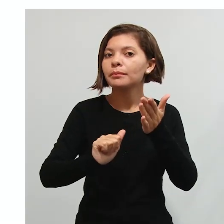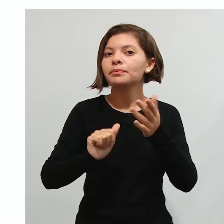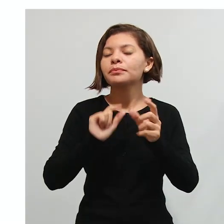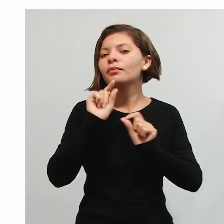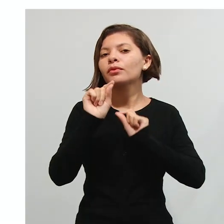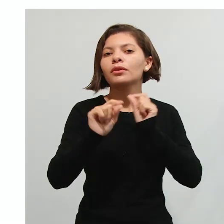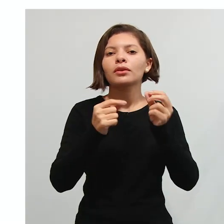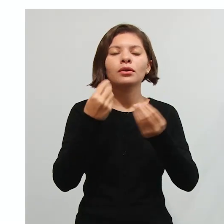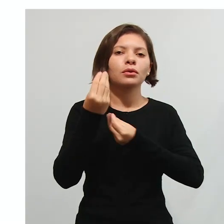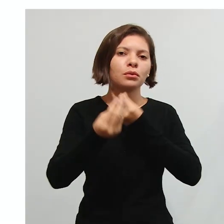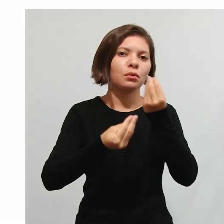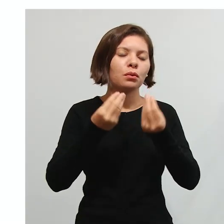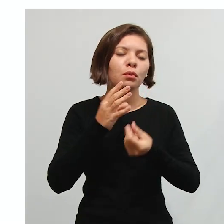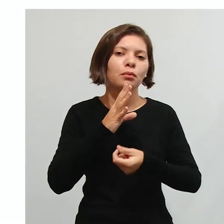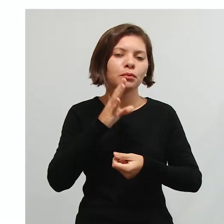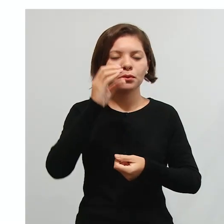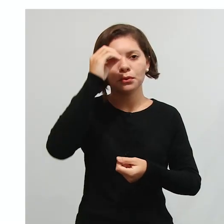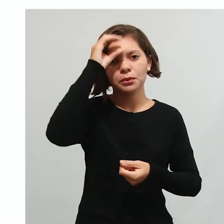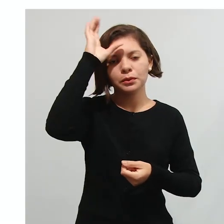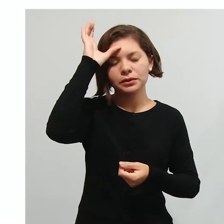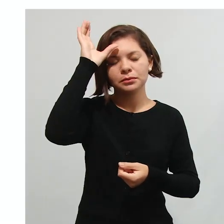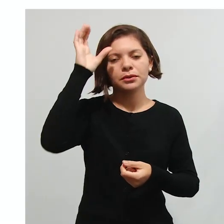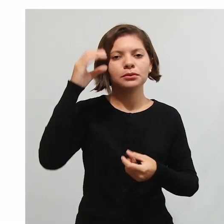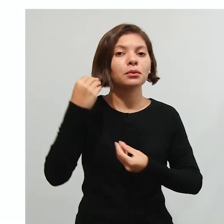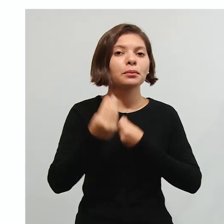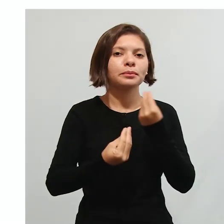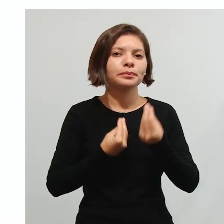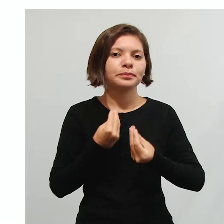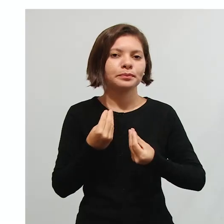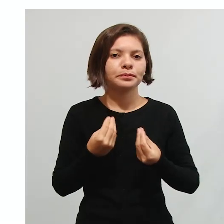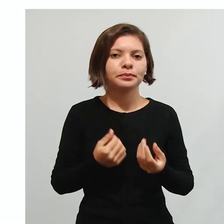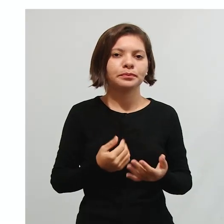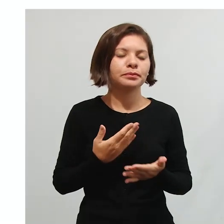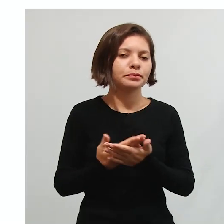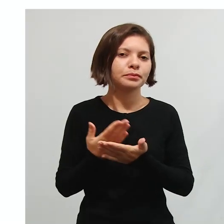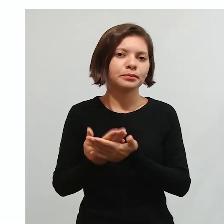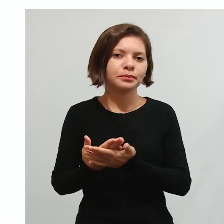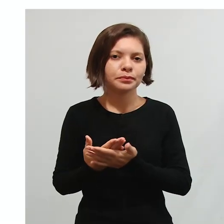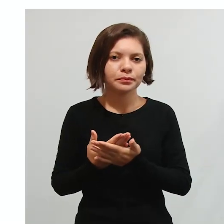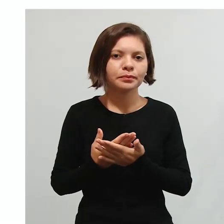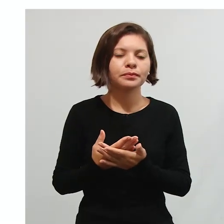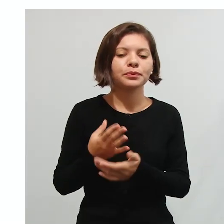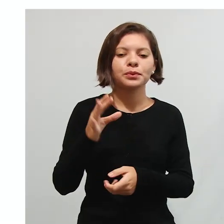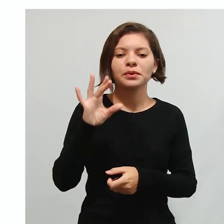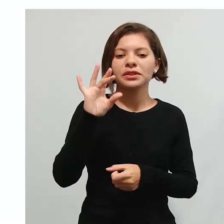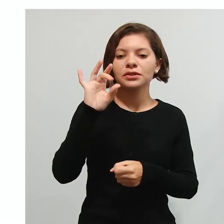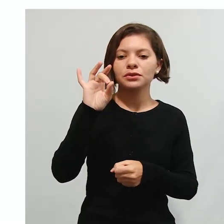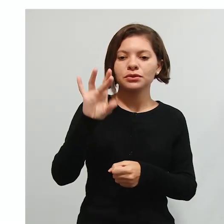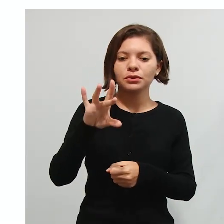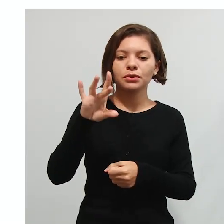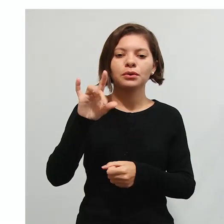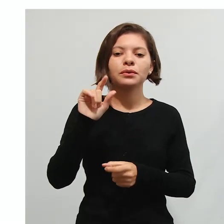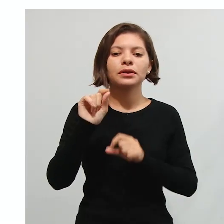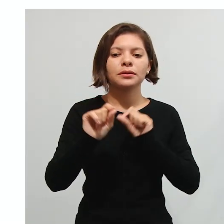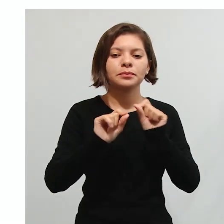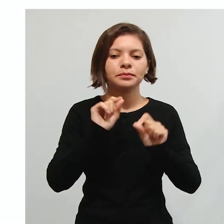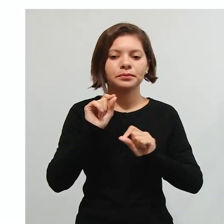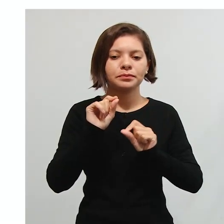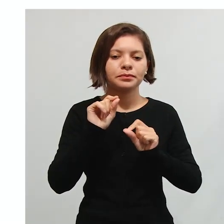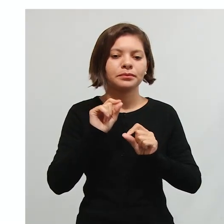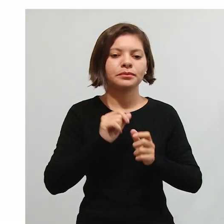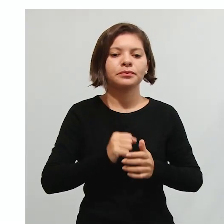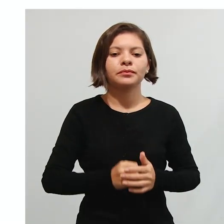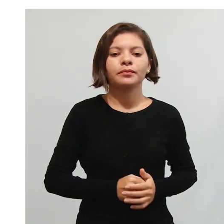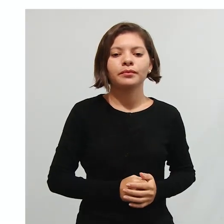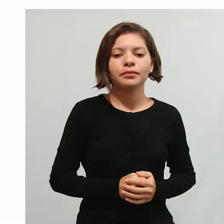em que estádio está o conhecimento acerca desse dessa questão não são apenas referências